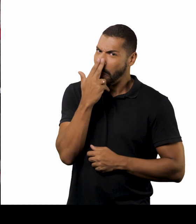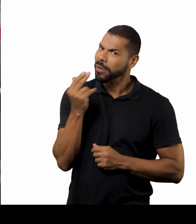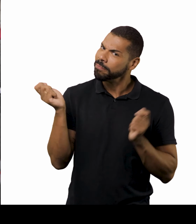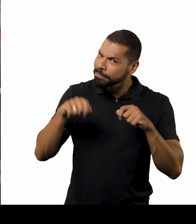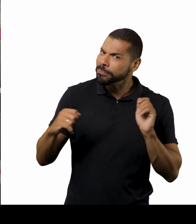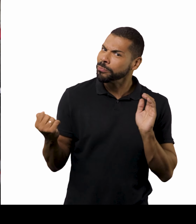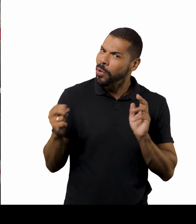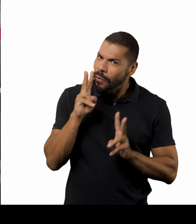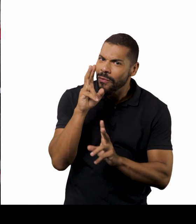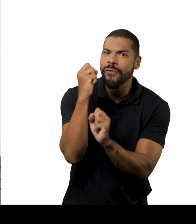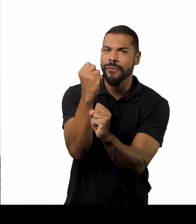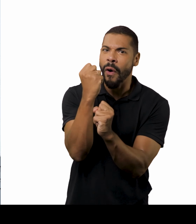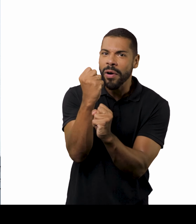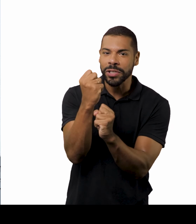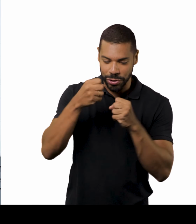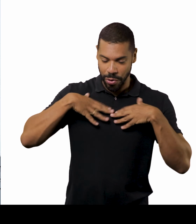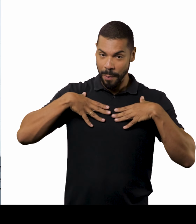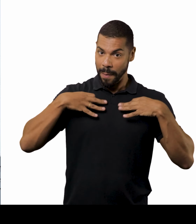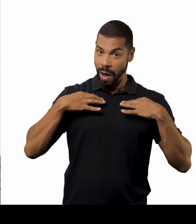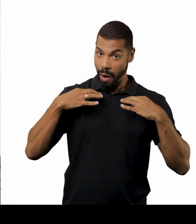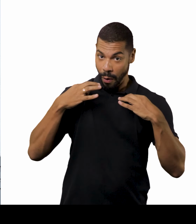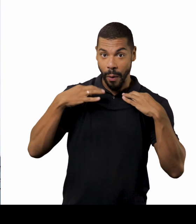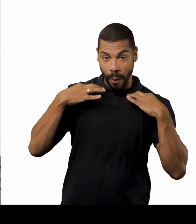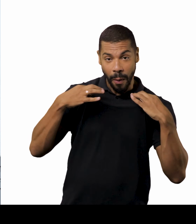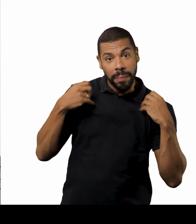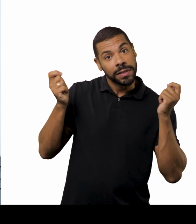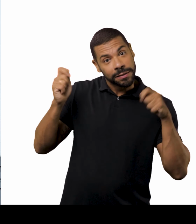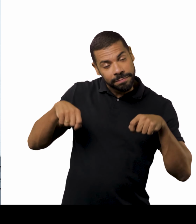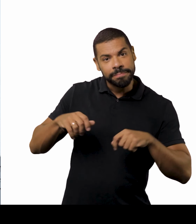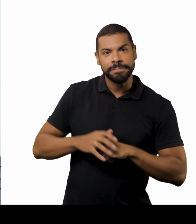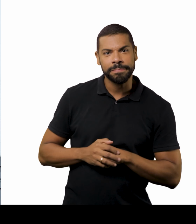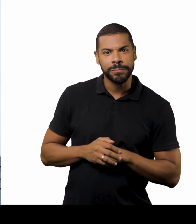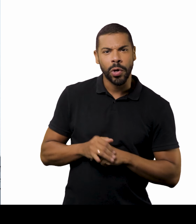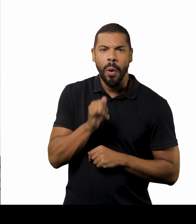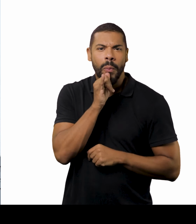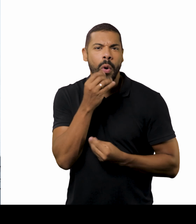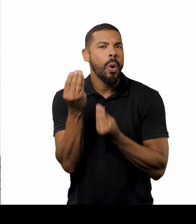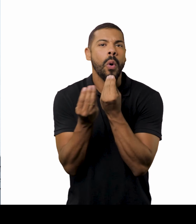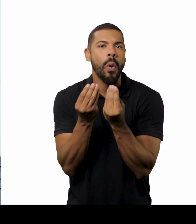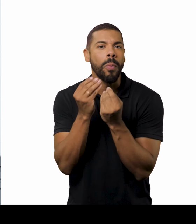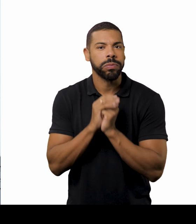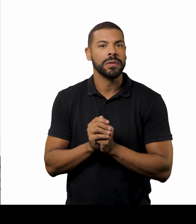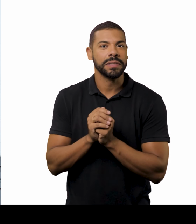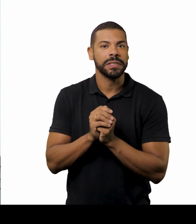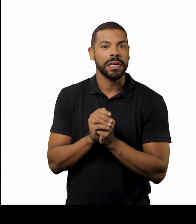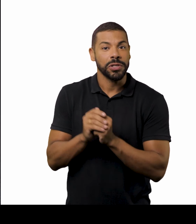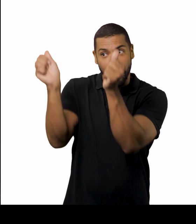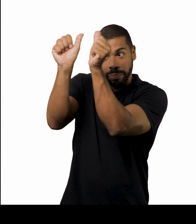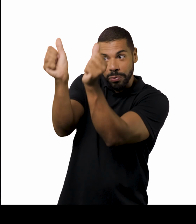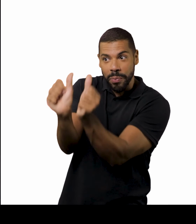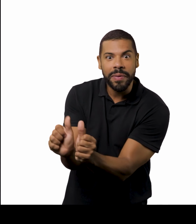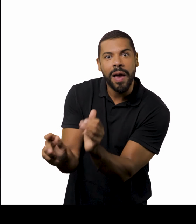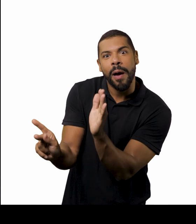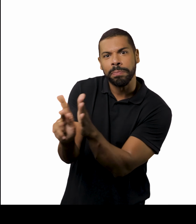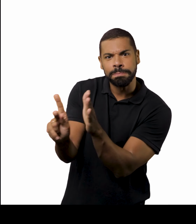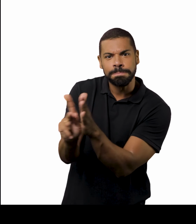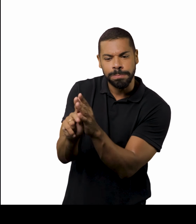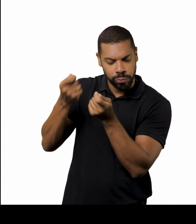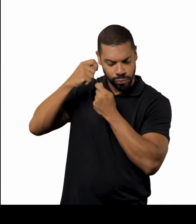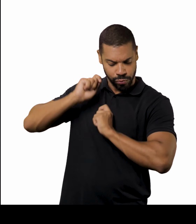isso simbólico e forte. A gente fazer uma roupa que a gente está falando de uma deusa, de uma mulher deusa, e ela é